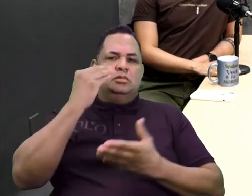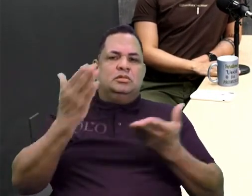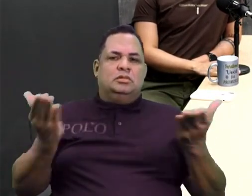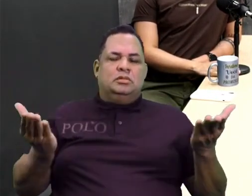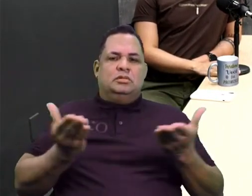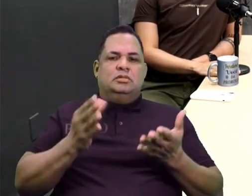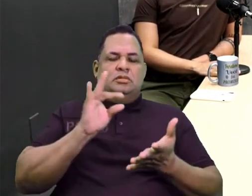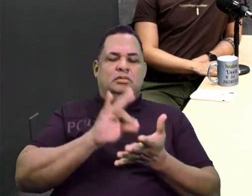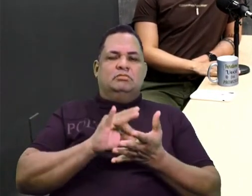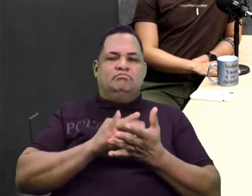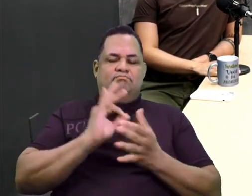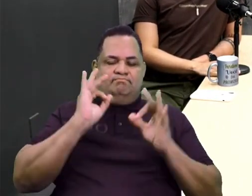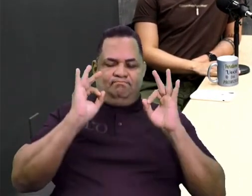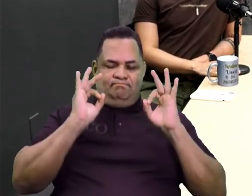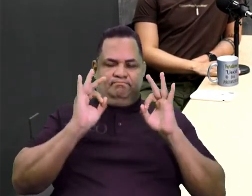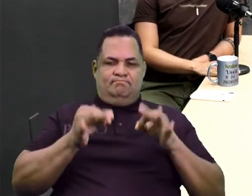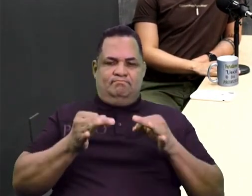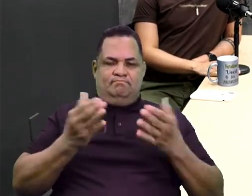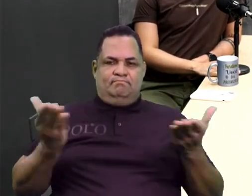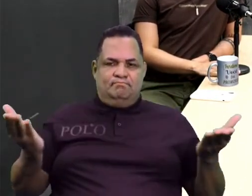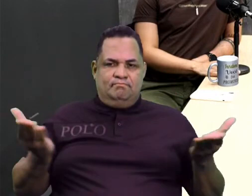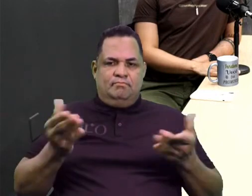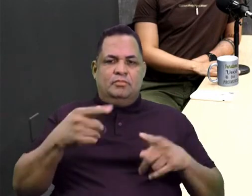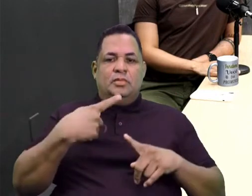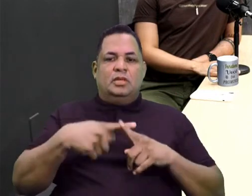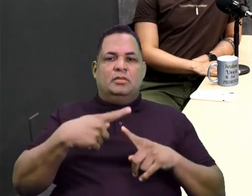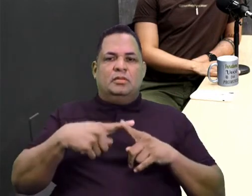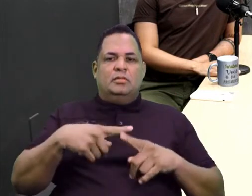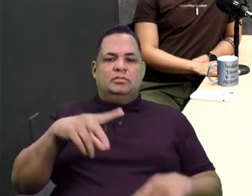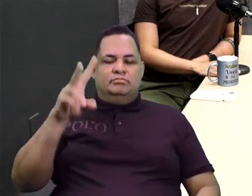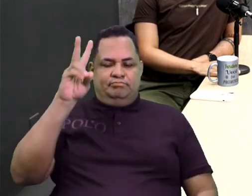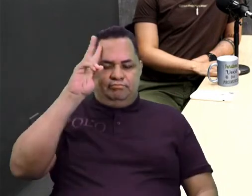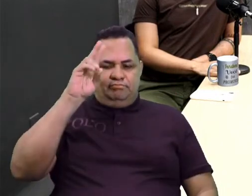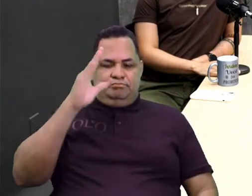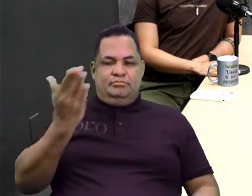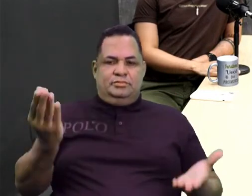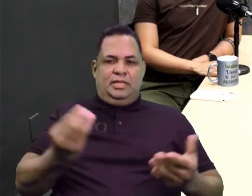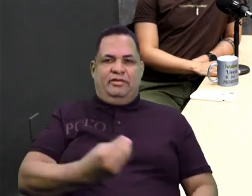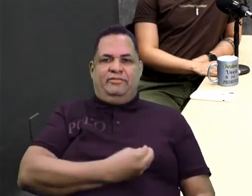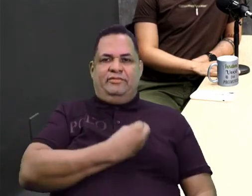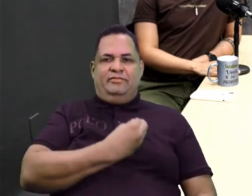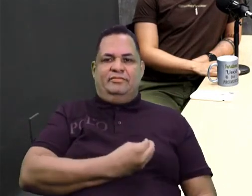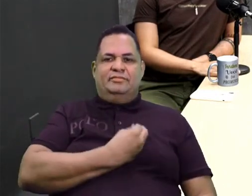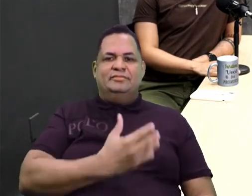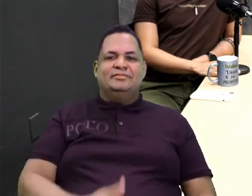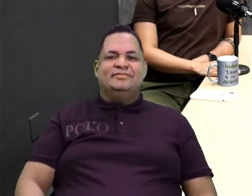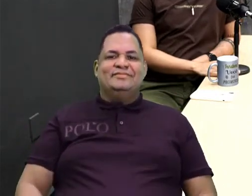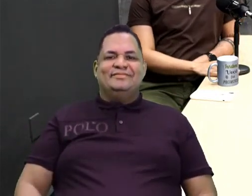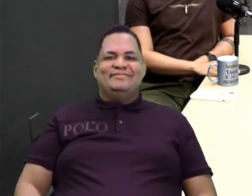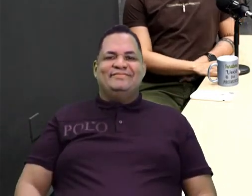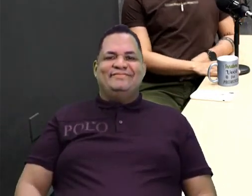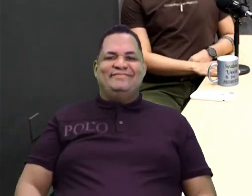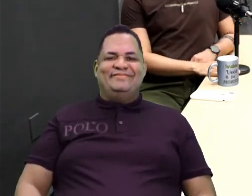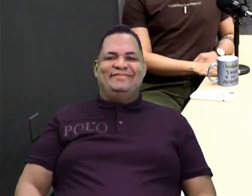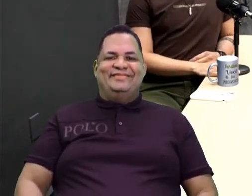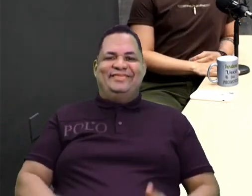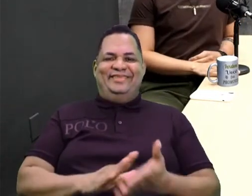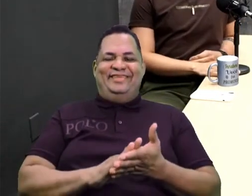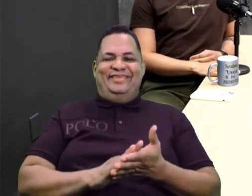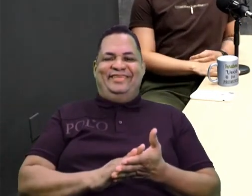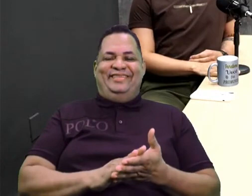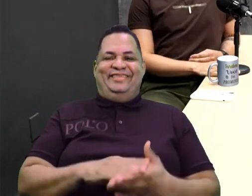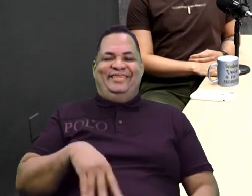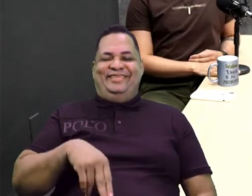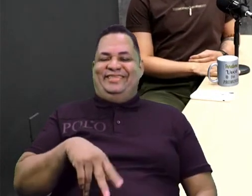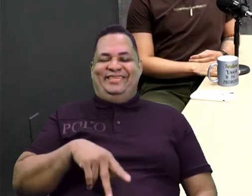experiência. Exatamente. Né? Porque a parte da história está aqui, ó, vivíssima. Gente do céu, não fala isso não, que o Vitor adora dizer que é minha...